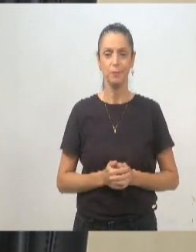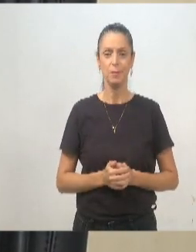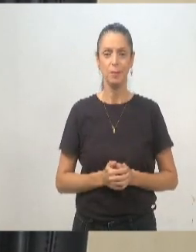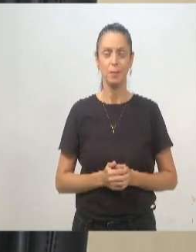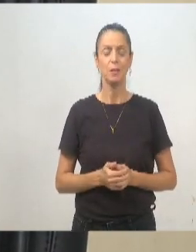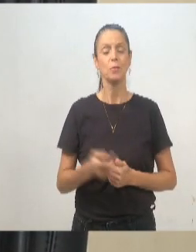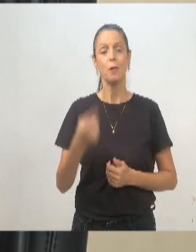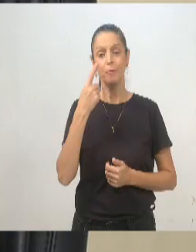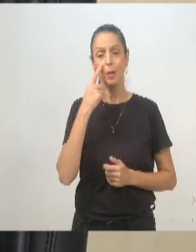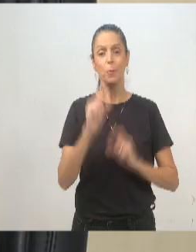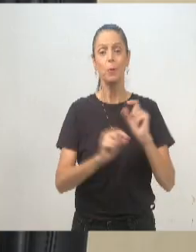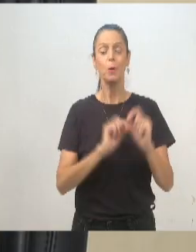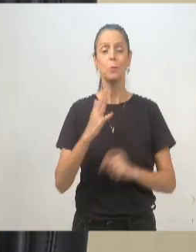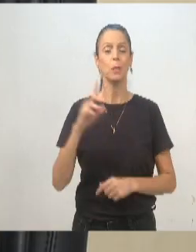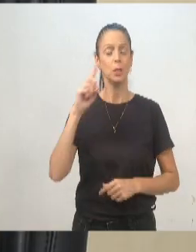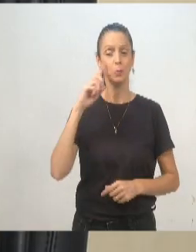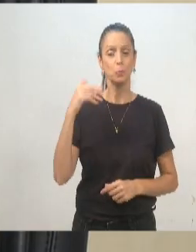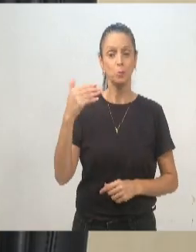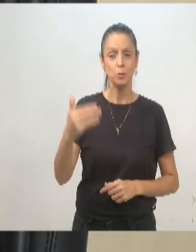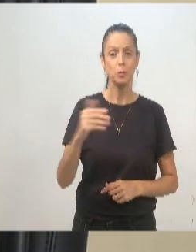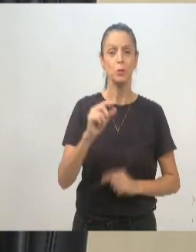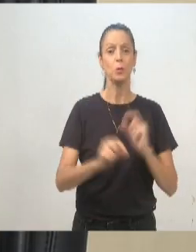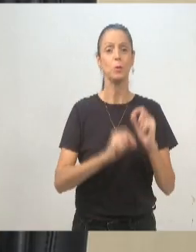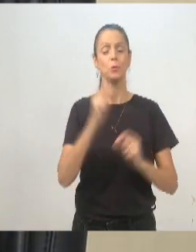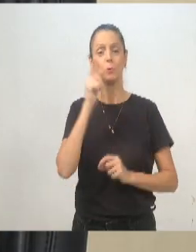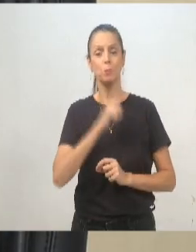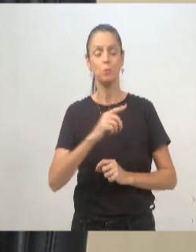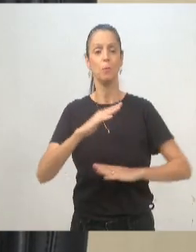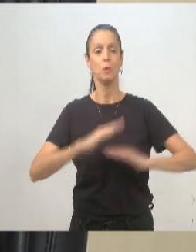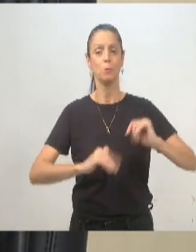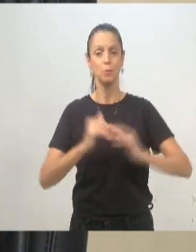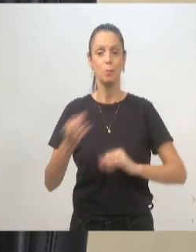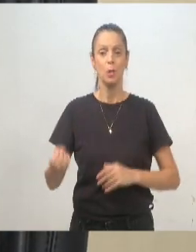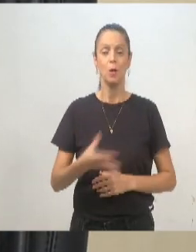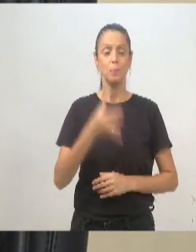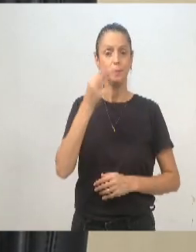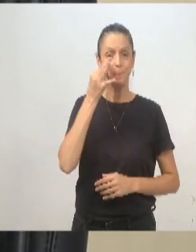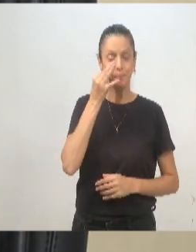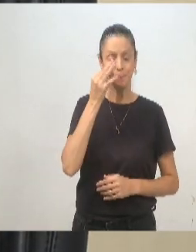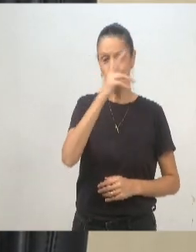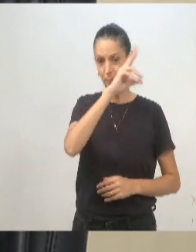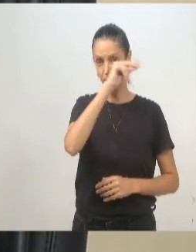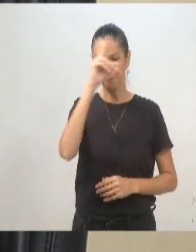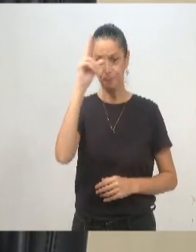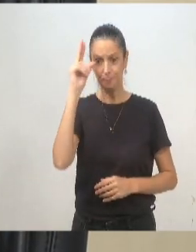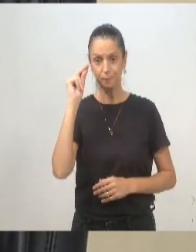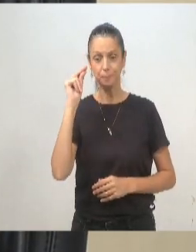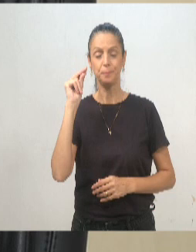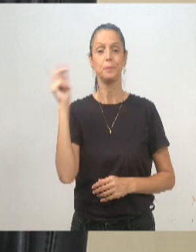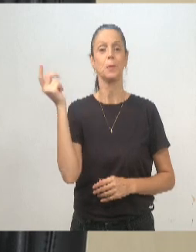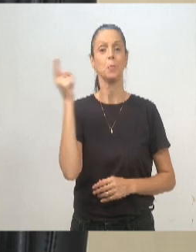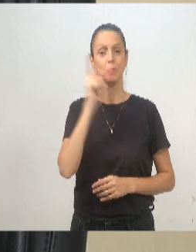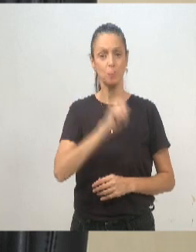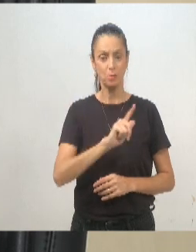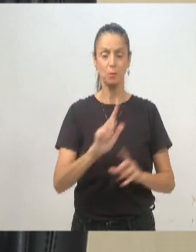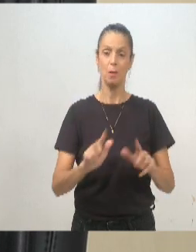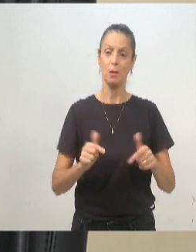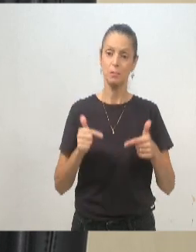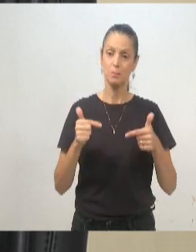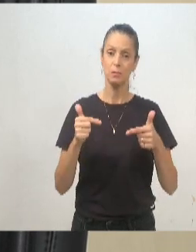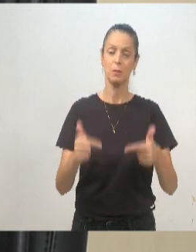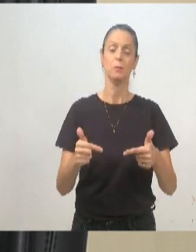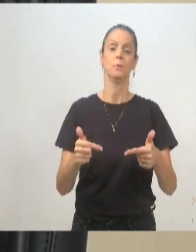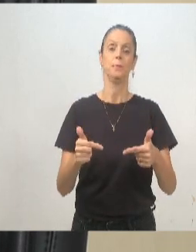dia a dia consigamos construir uma nova realidade que permita ao município que a gente tenha as ações que